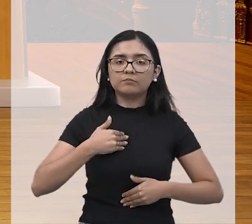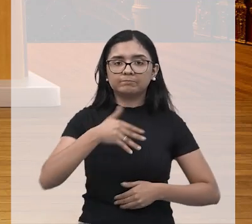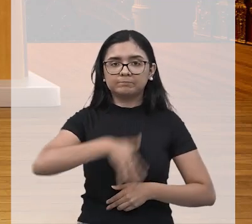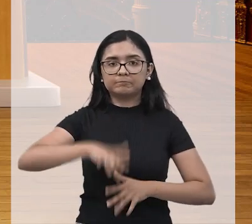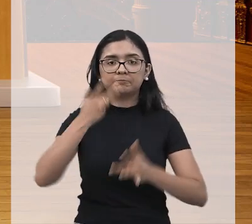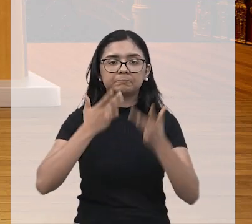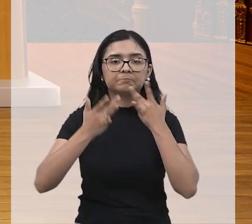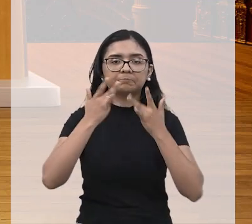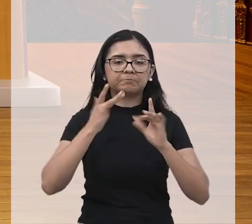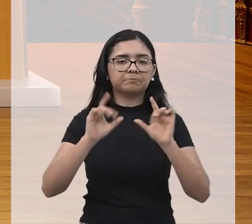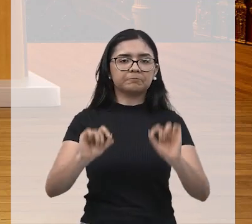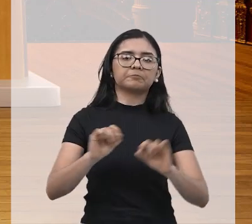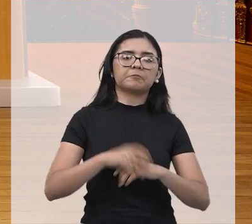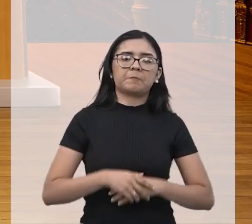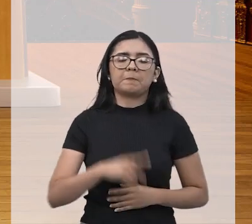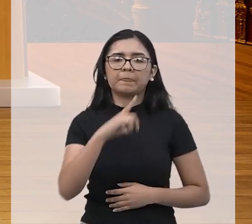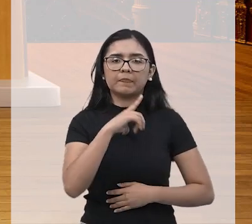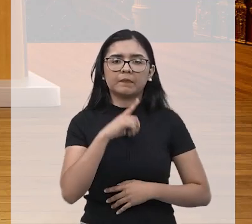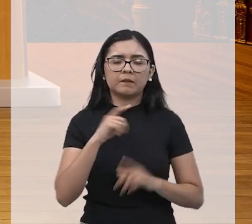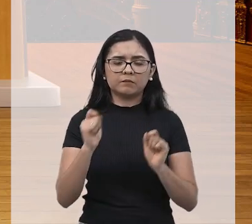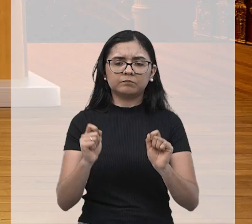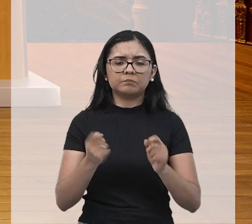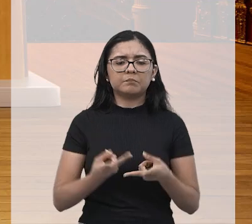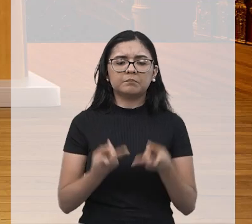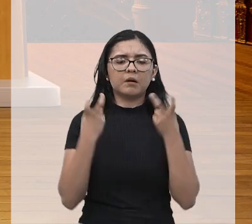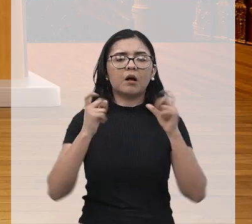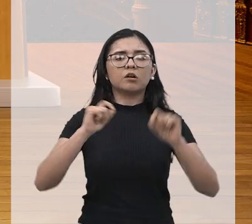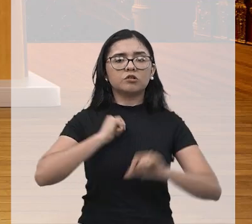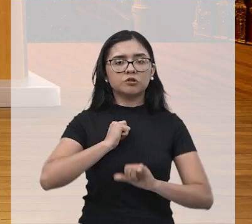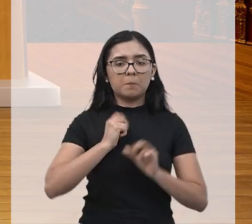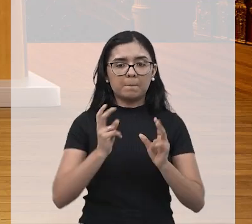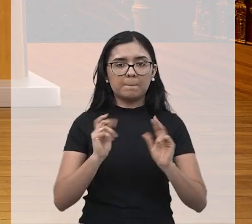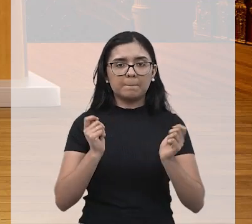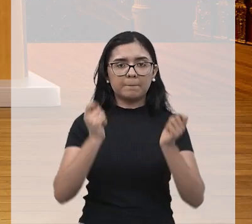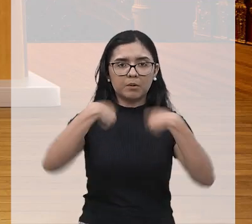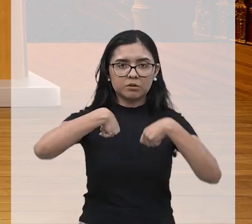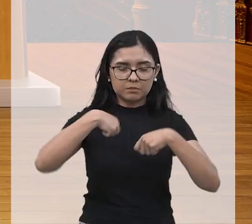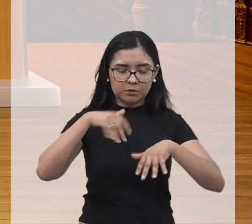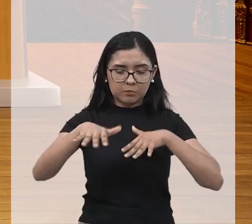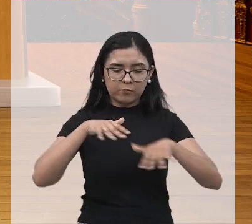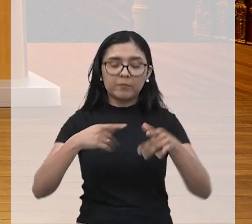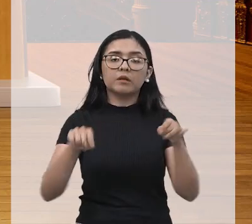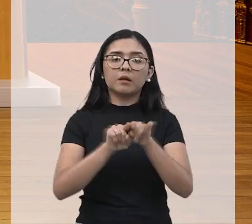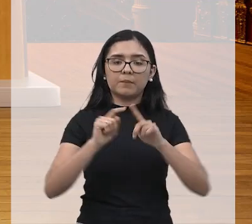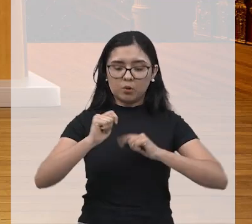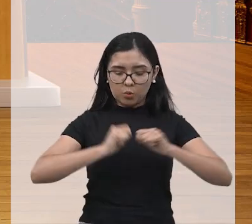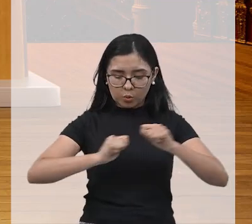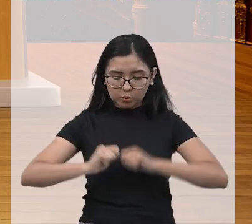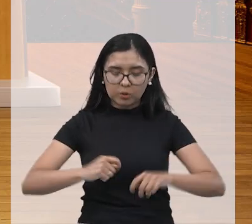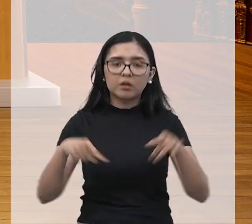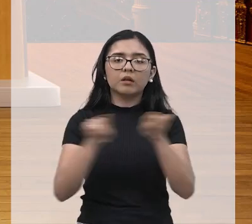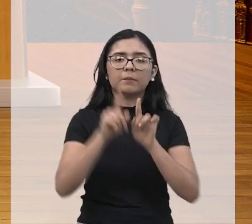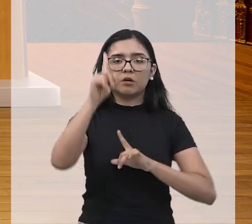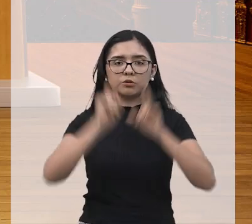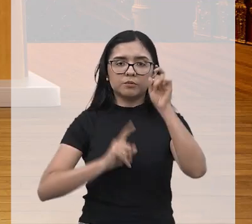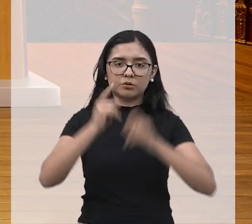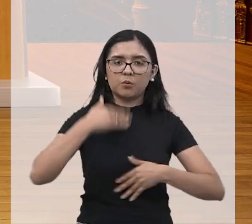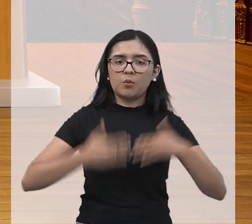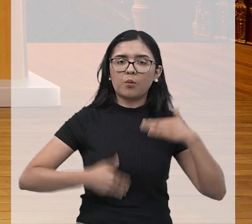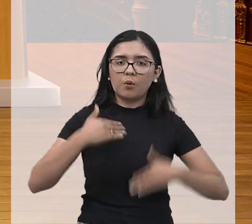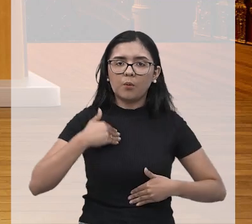corporal, ela irá explorar as possibilidades de movimento, o controle e expressão do